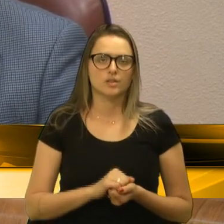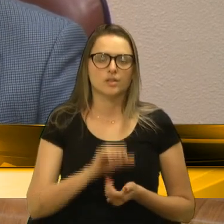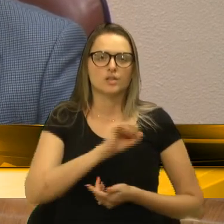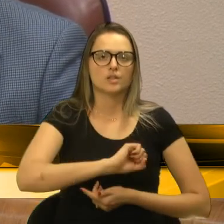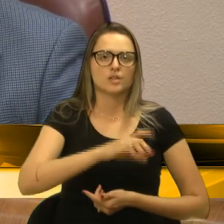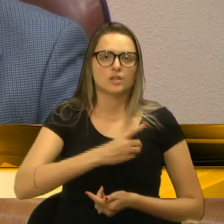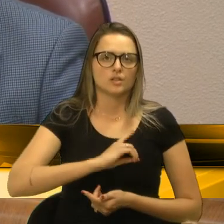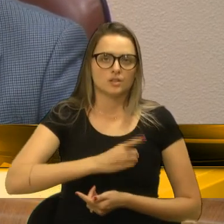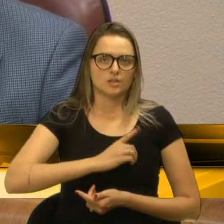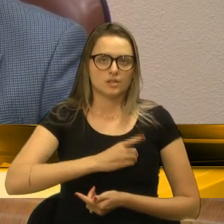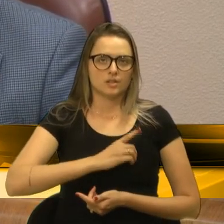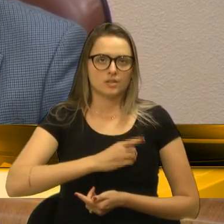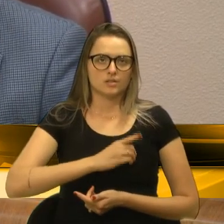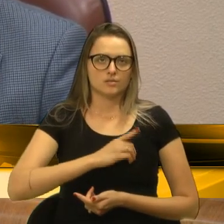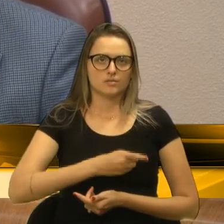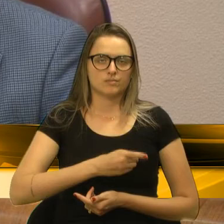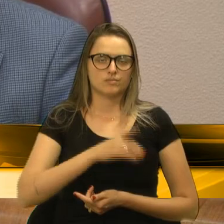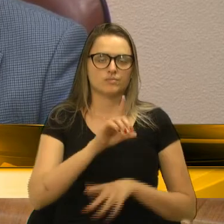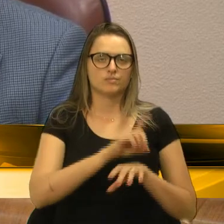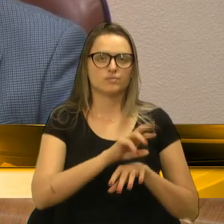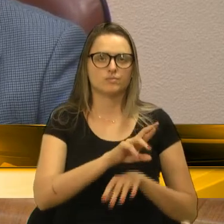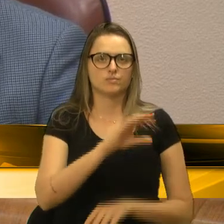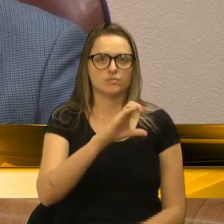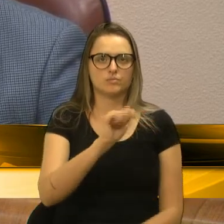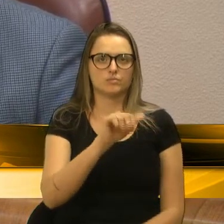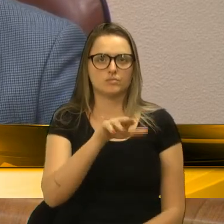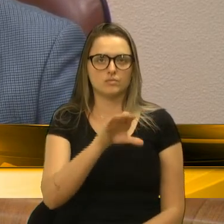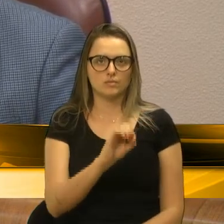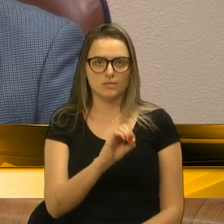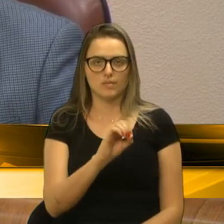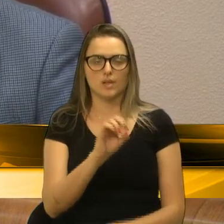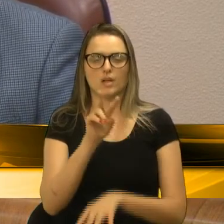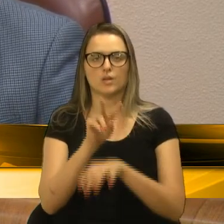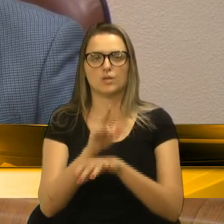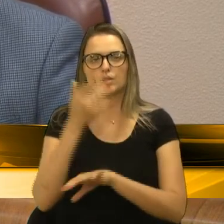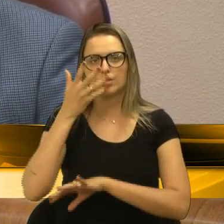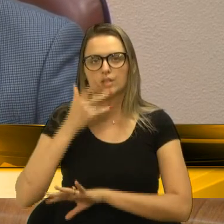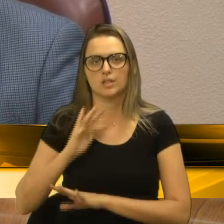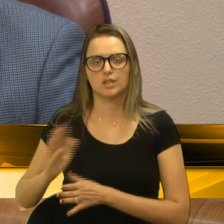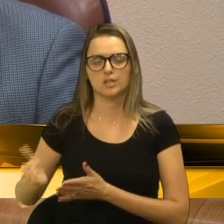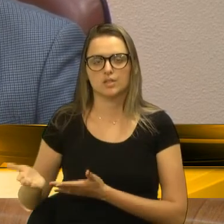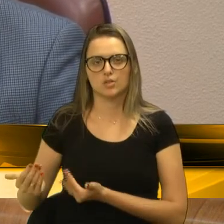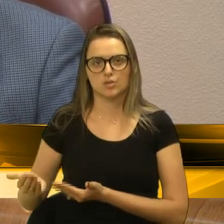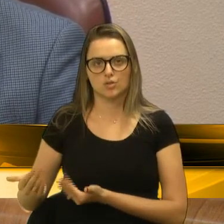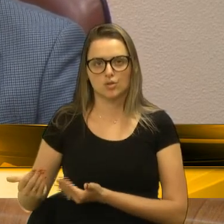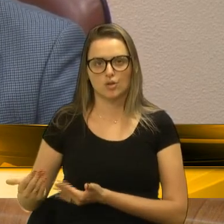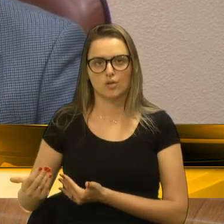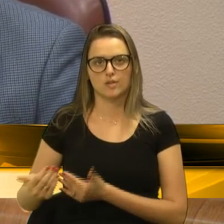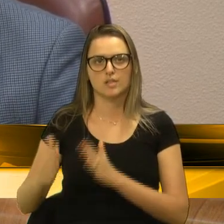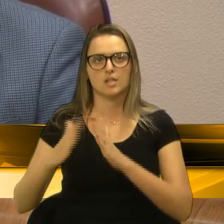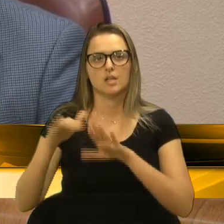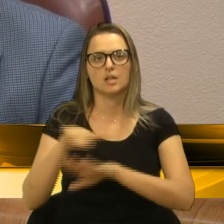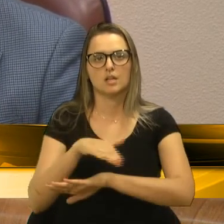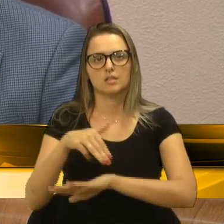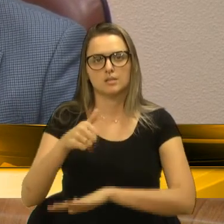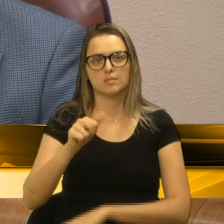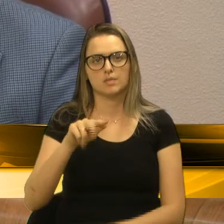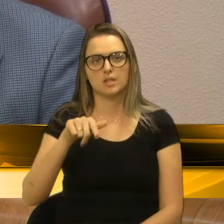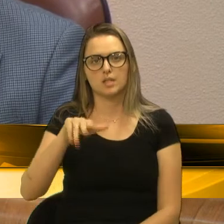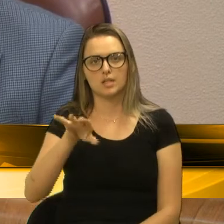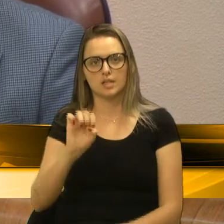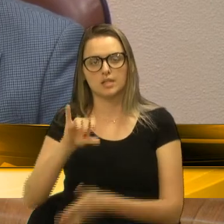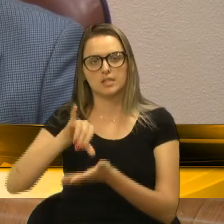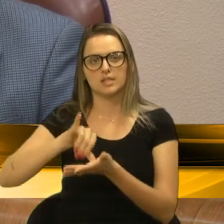de Polícia, doutor Caio Fernandes, titular da Delegacia de Proteção em Criança e Adolescente, domiciliado da Rua Marquês do Herval, 1178,